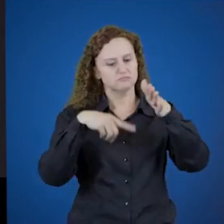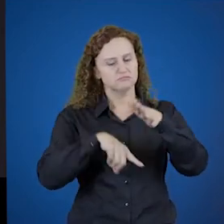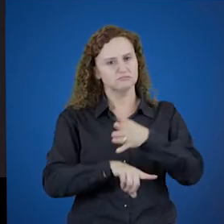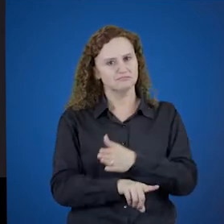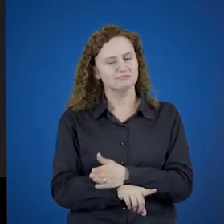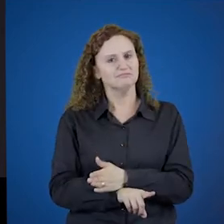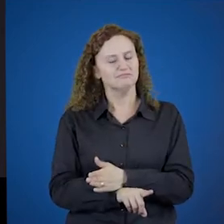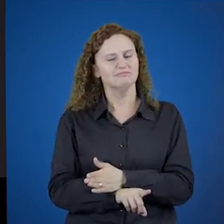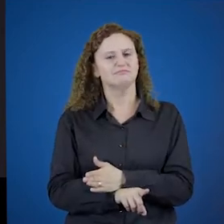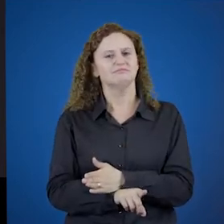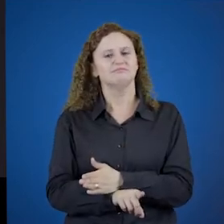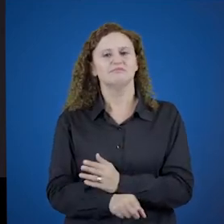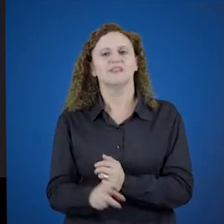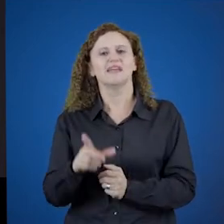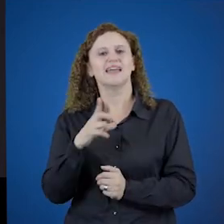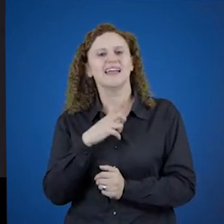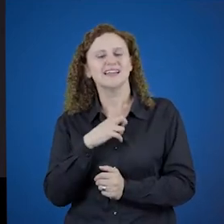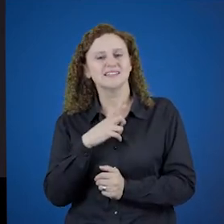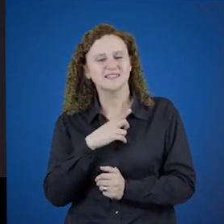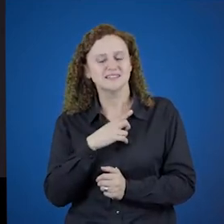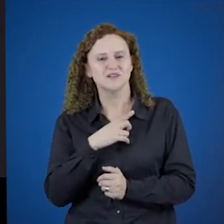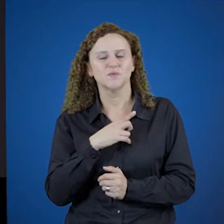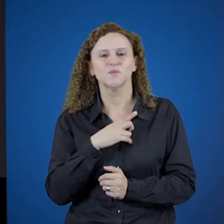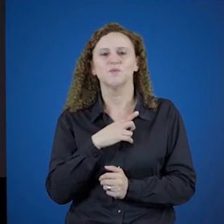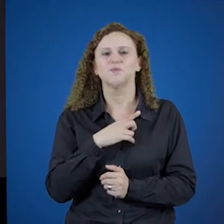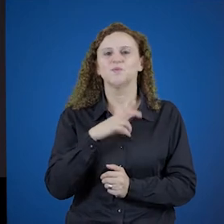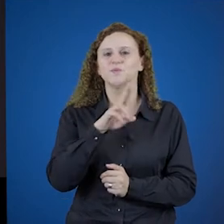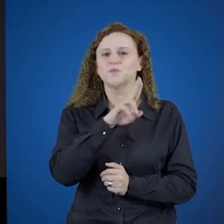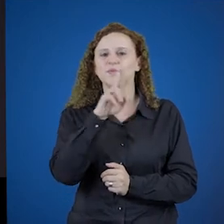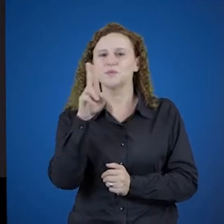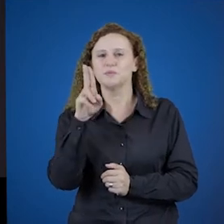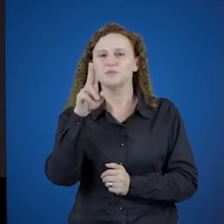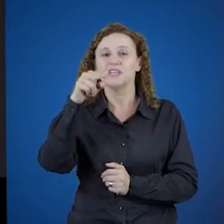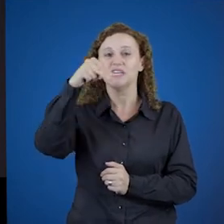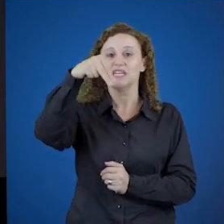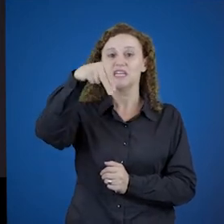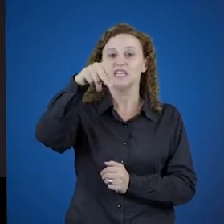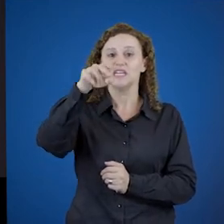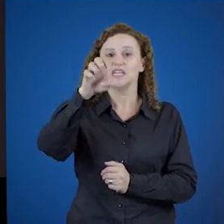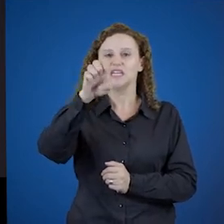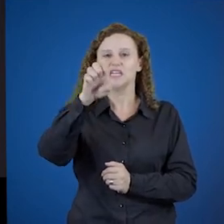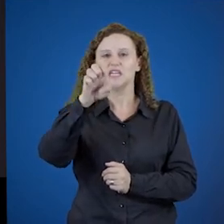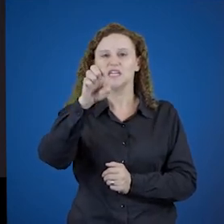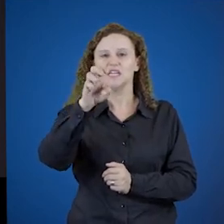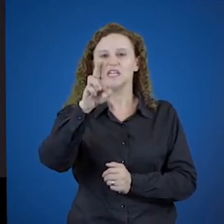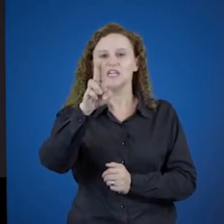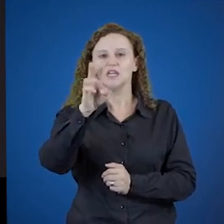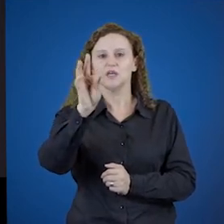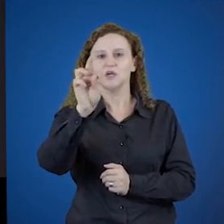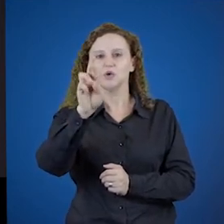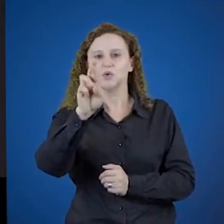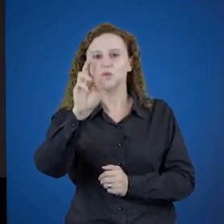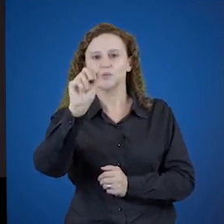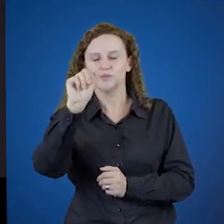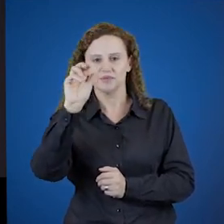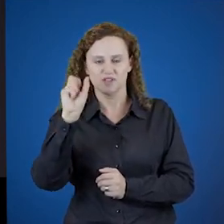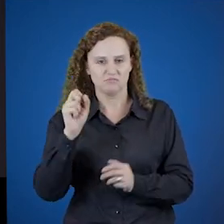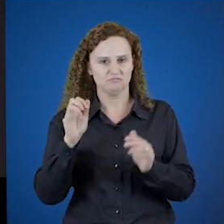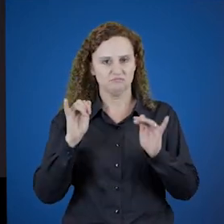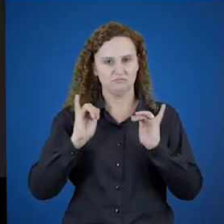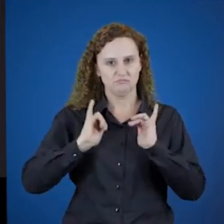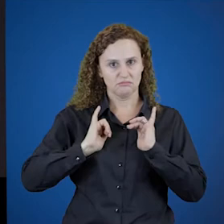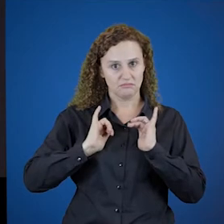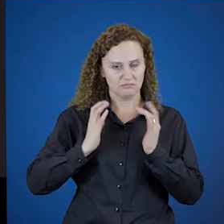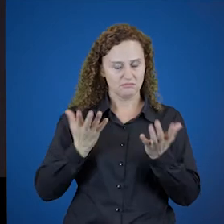da 2ª declinação elas são chamadas neutras E isto é no latim nós temos